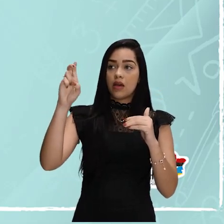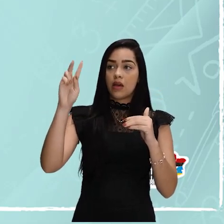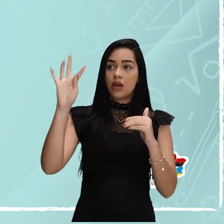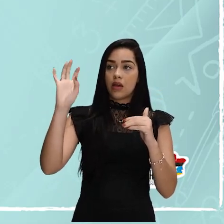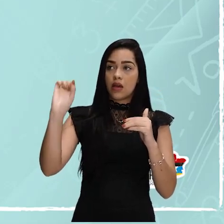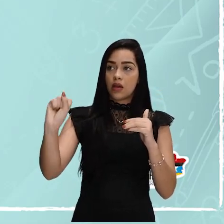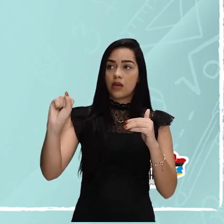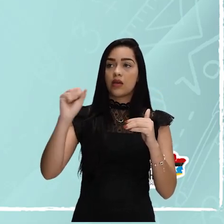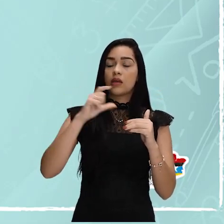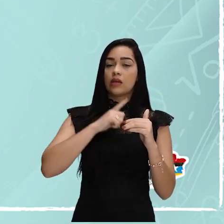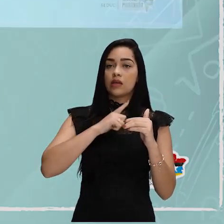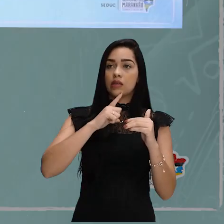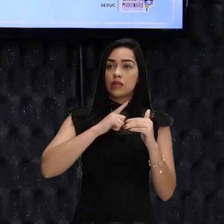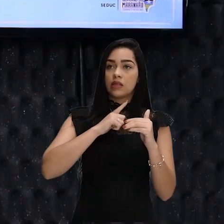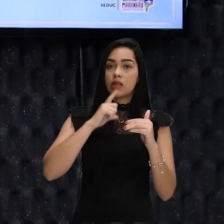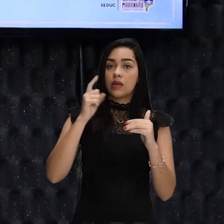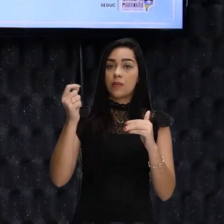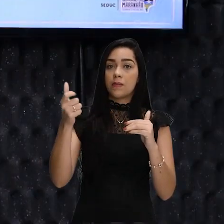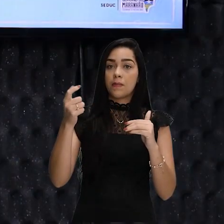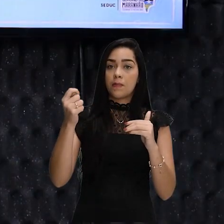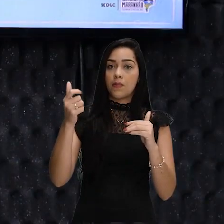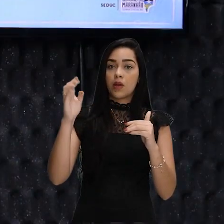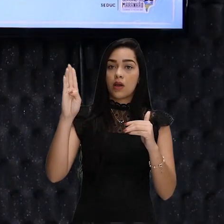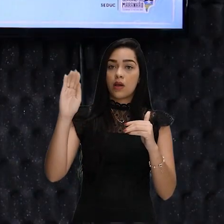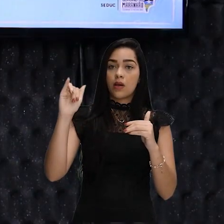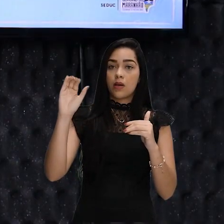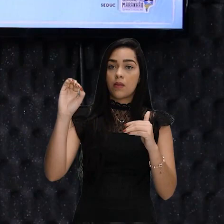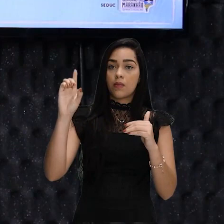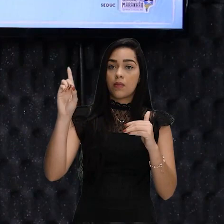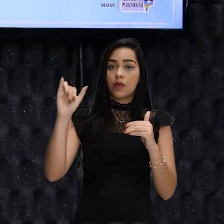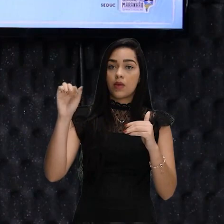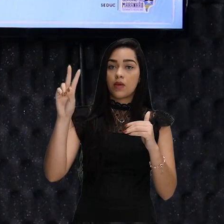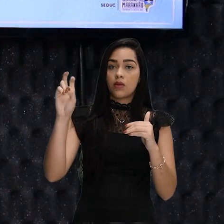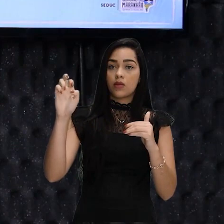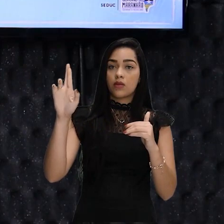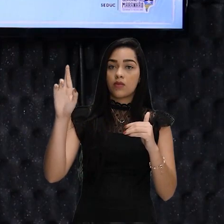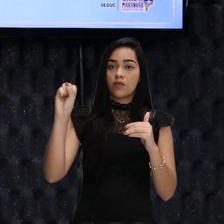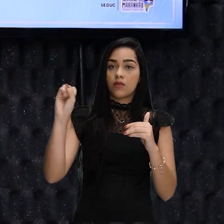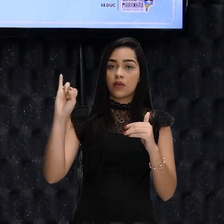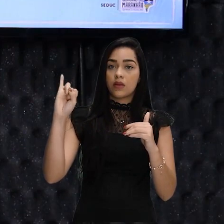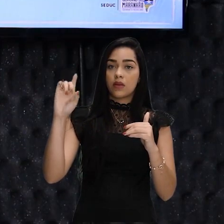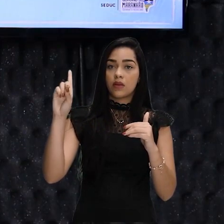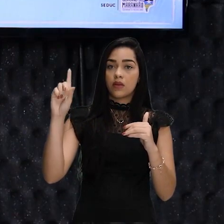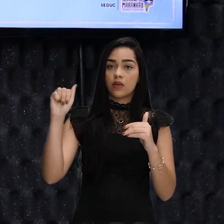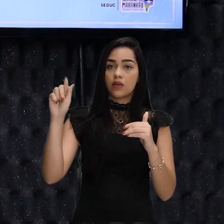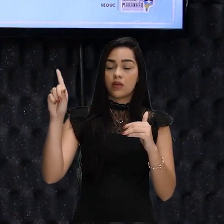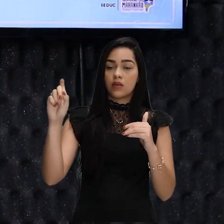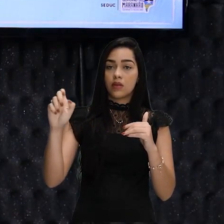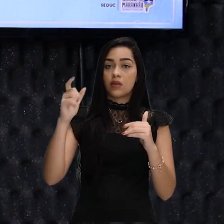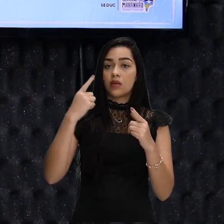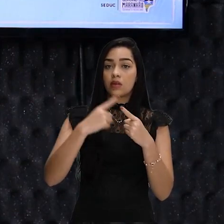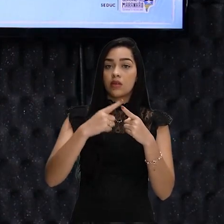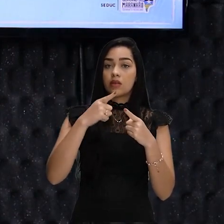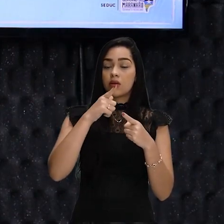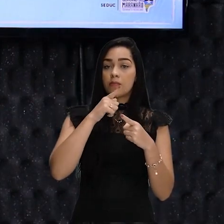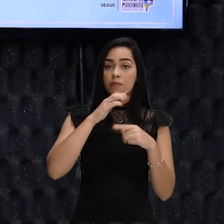um ambiente que tem menor biodiversidade. Por quê? Porque quanto maior a correnteza,